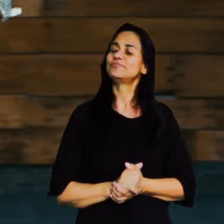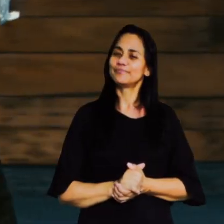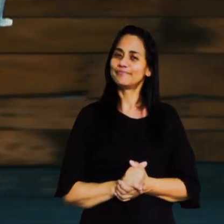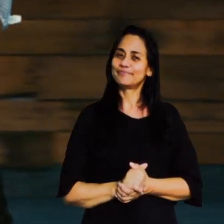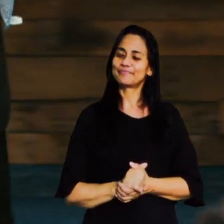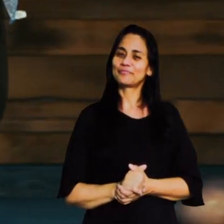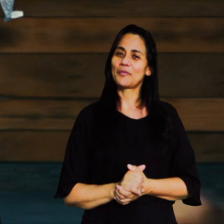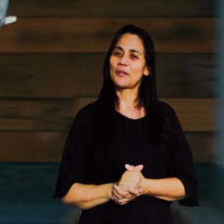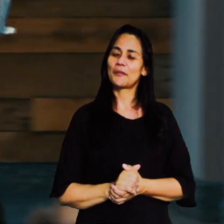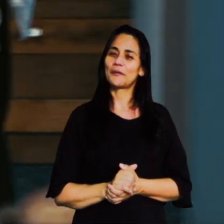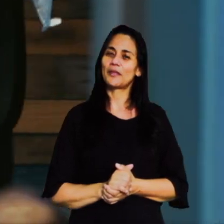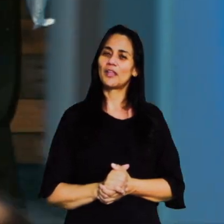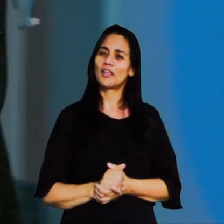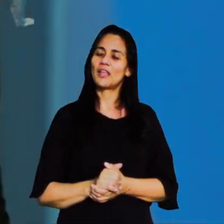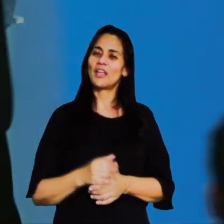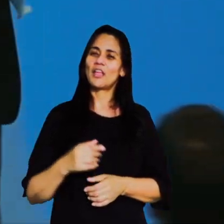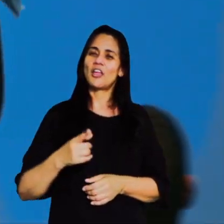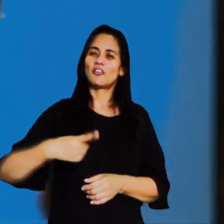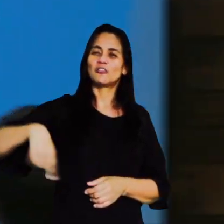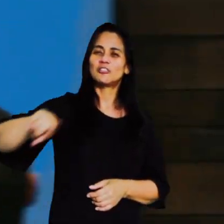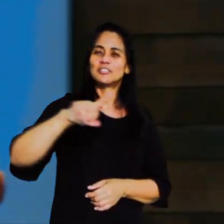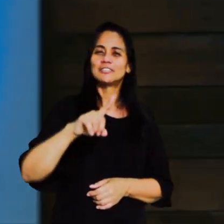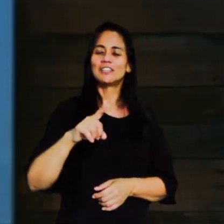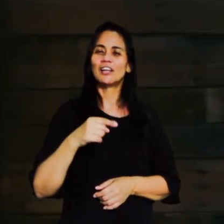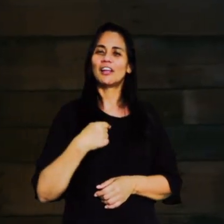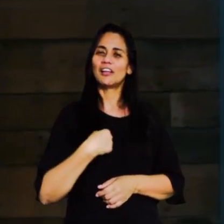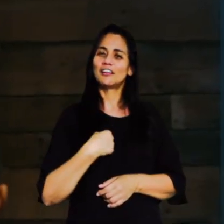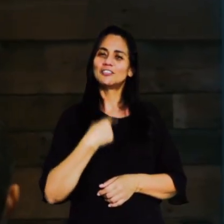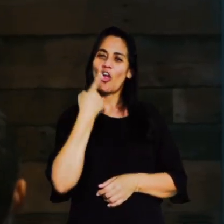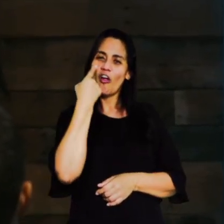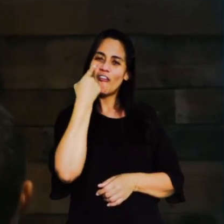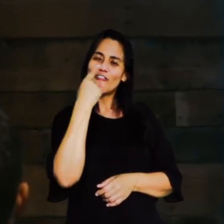dividido, porque aí você escuta só um terço da mensagem.